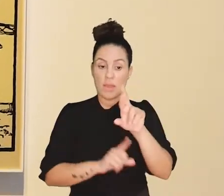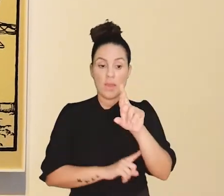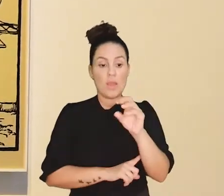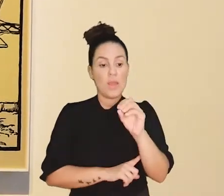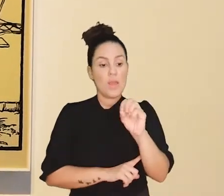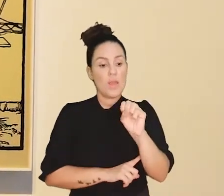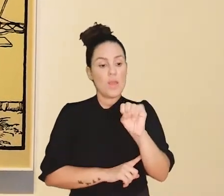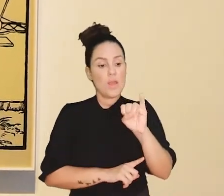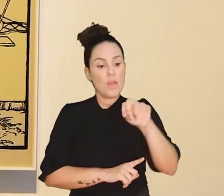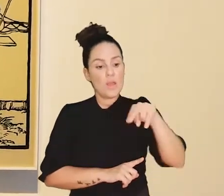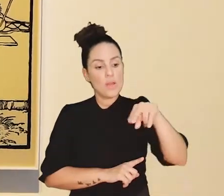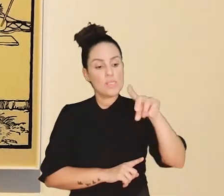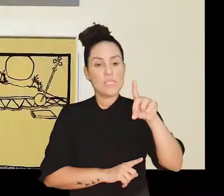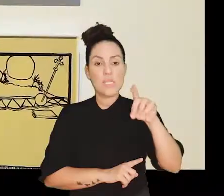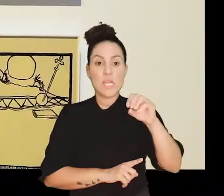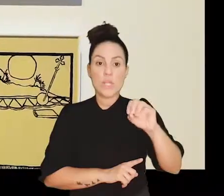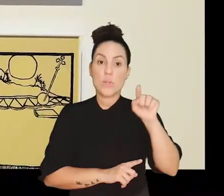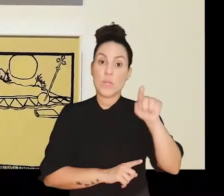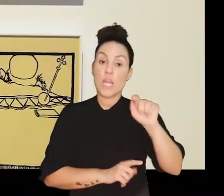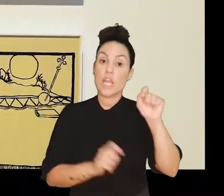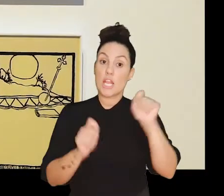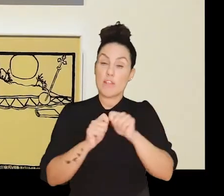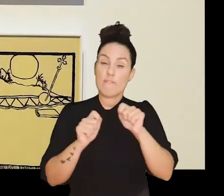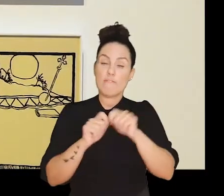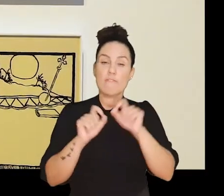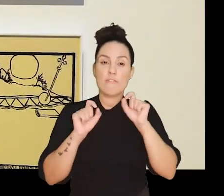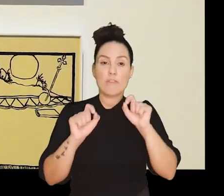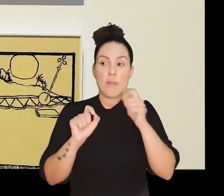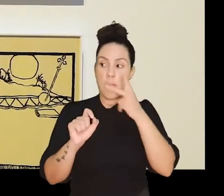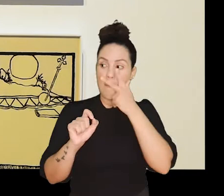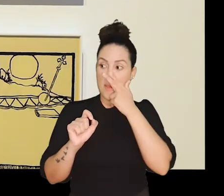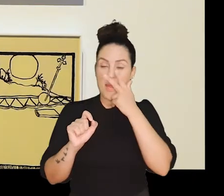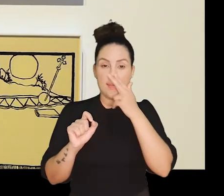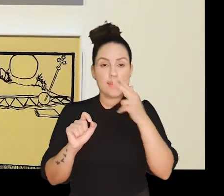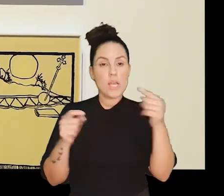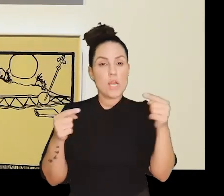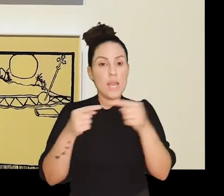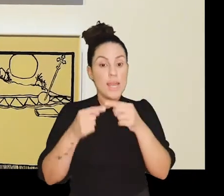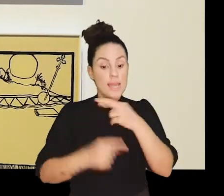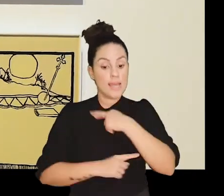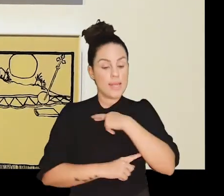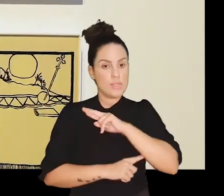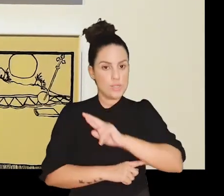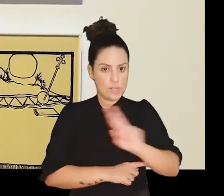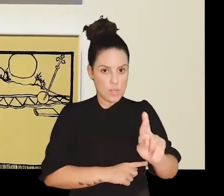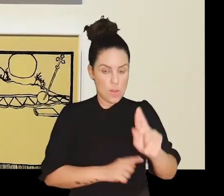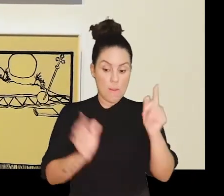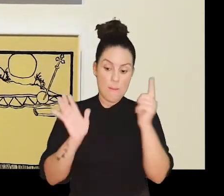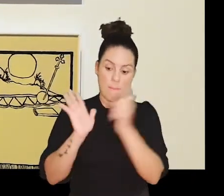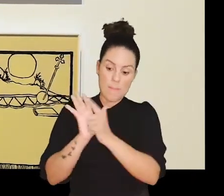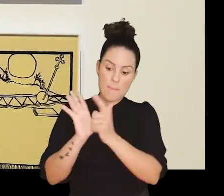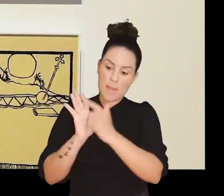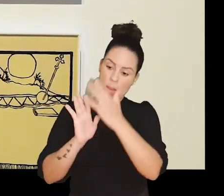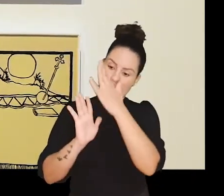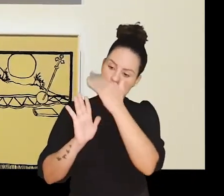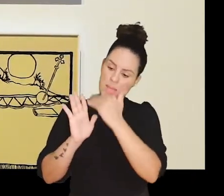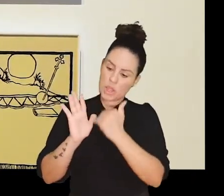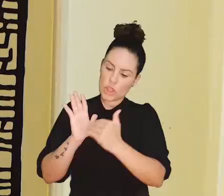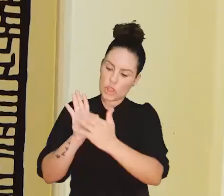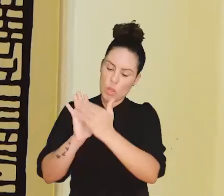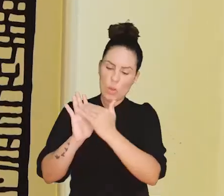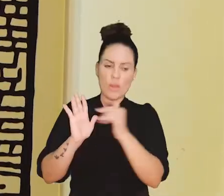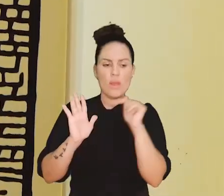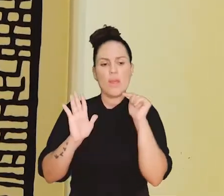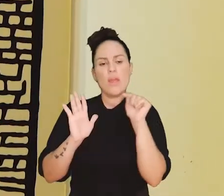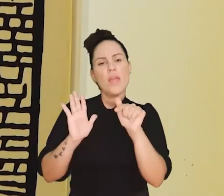Nessas obras, Rosindo Torres se apropriou de folhas de santos e papéis religiosos e operou um apagamento através